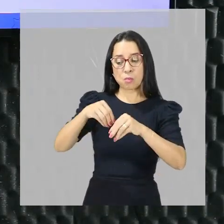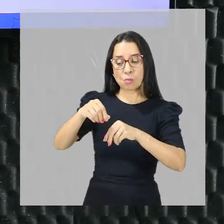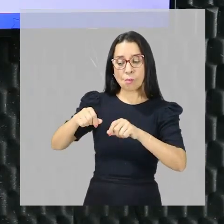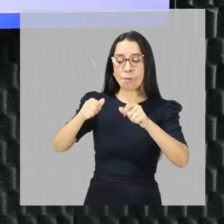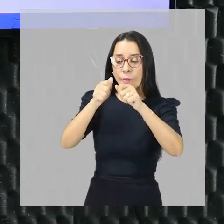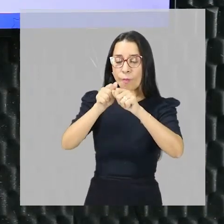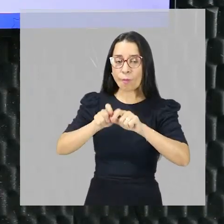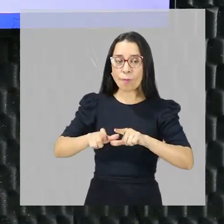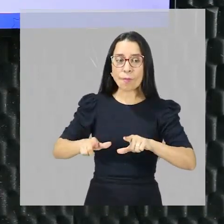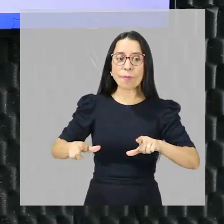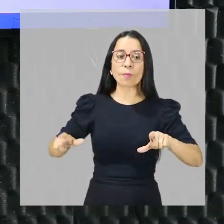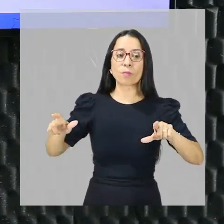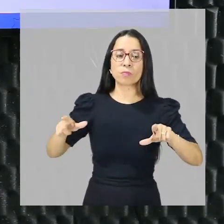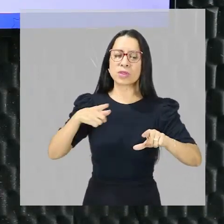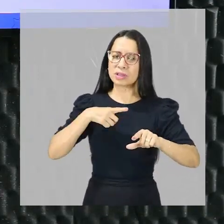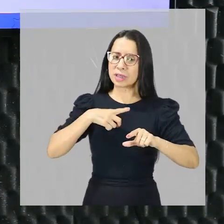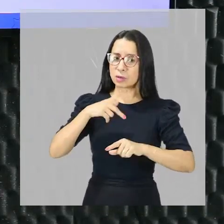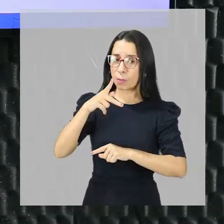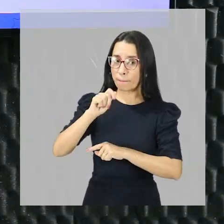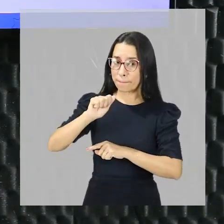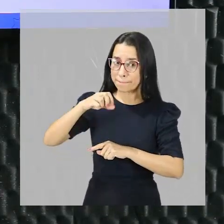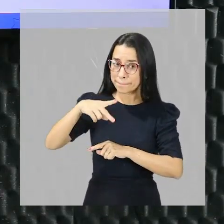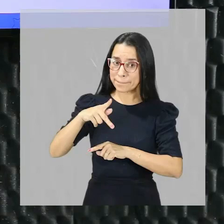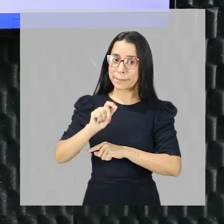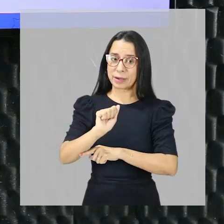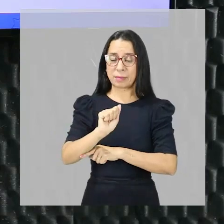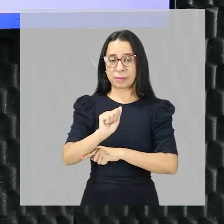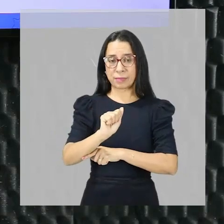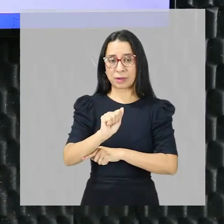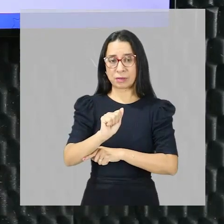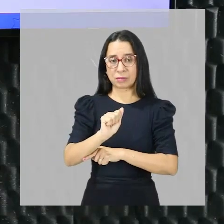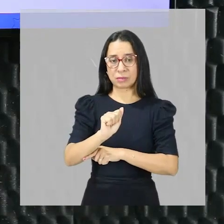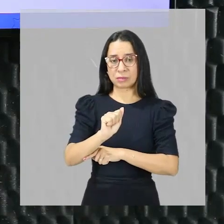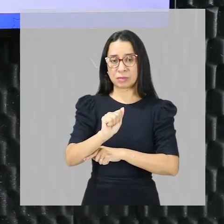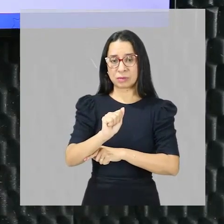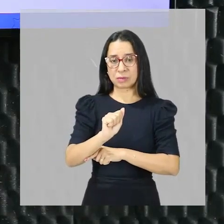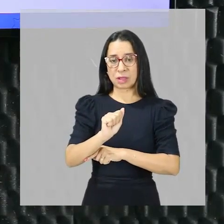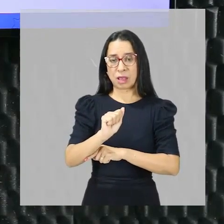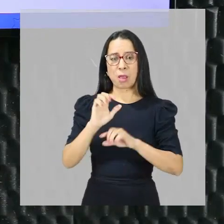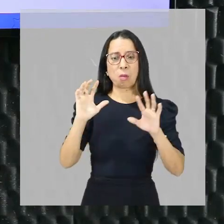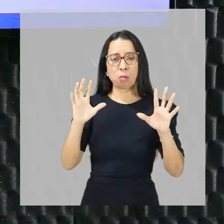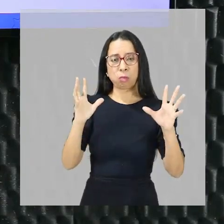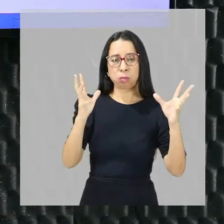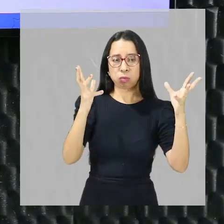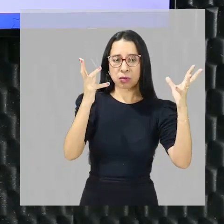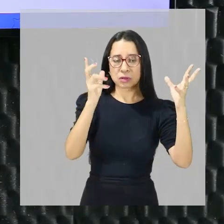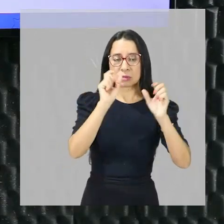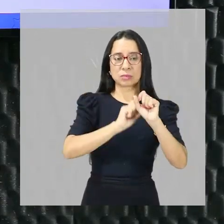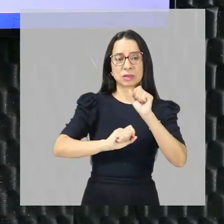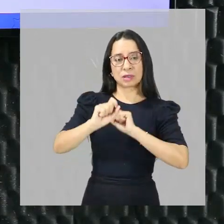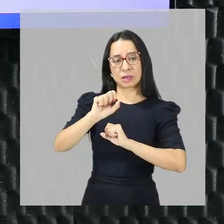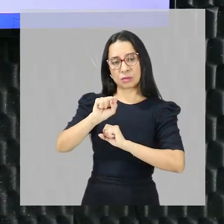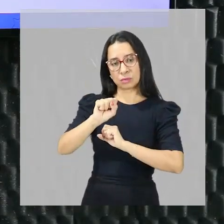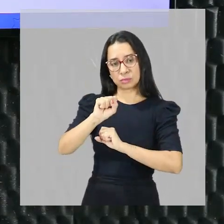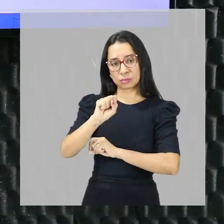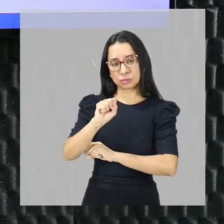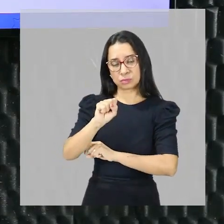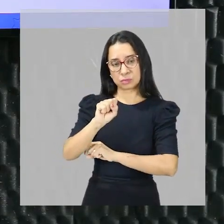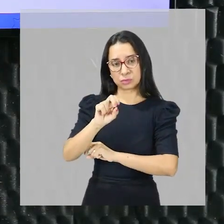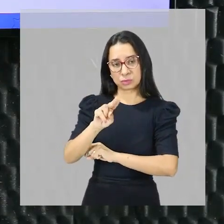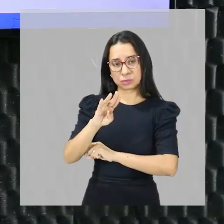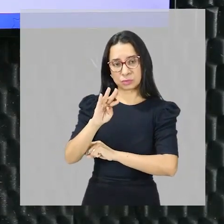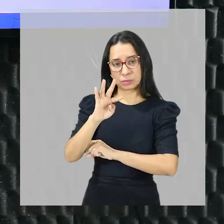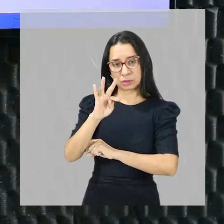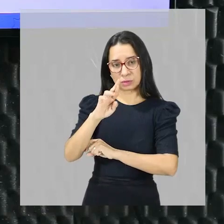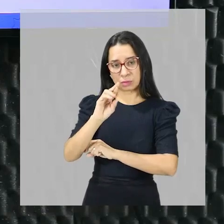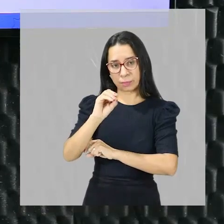acabei de falar na questão anterior, né? O clima é o clima subtropical? Com certeza, o clima da região sul do país é o clima